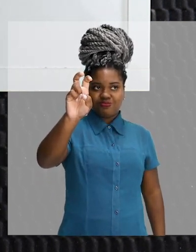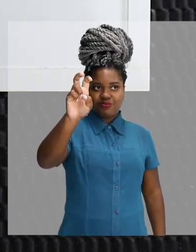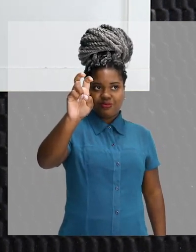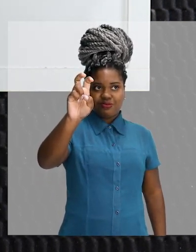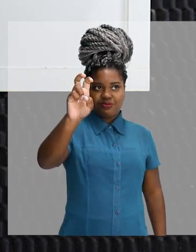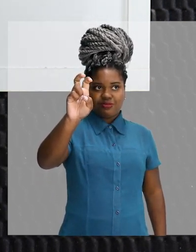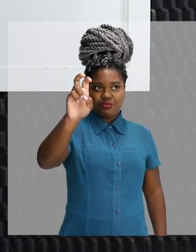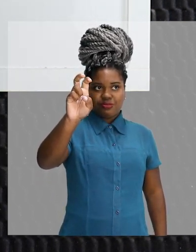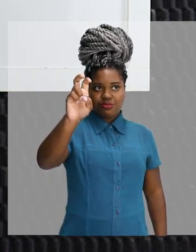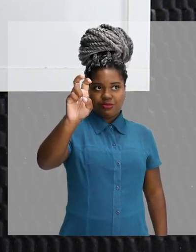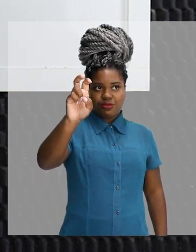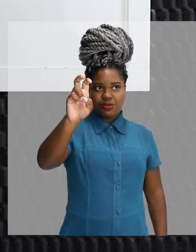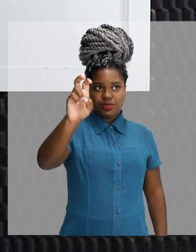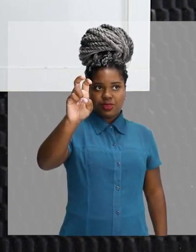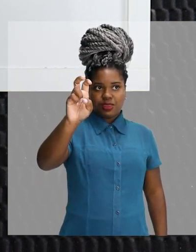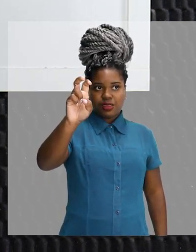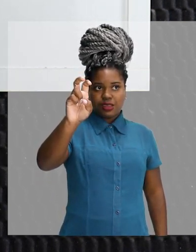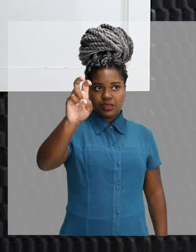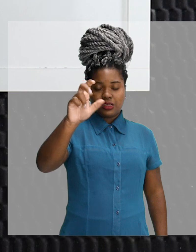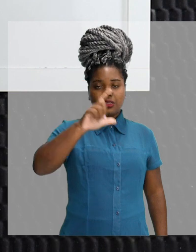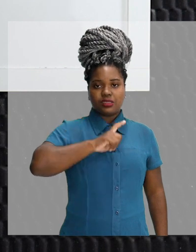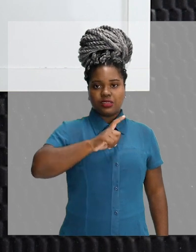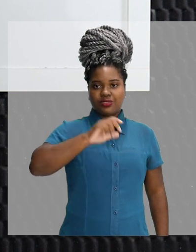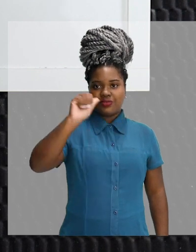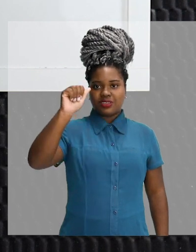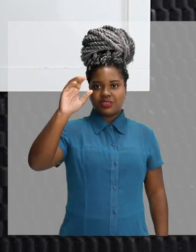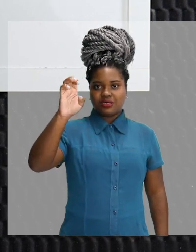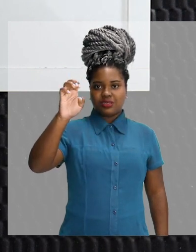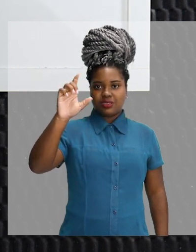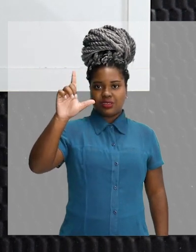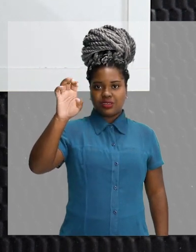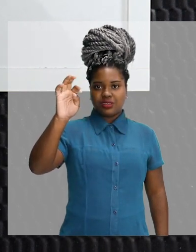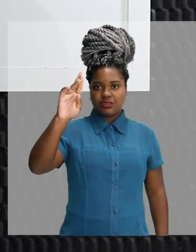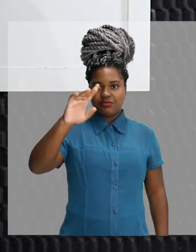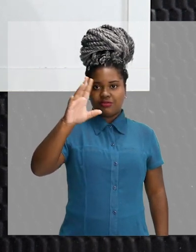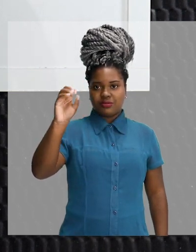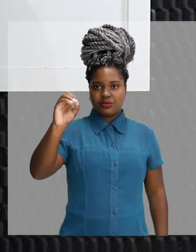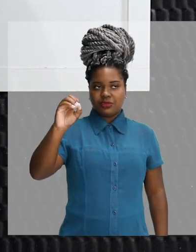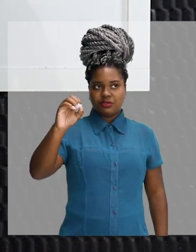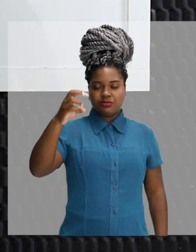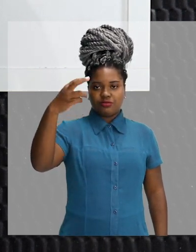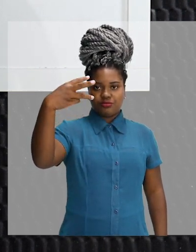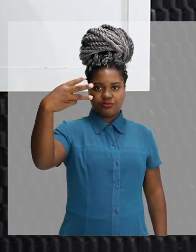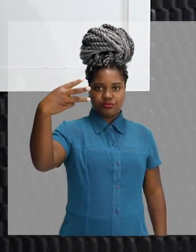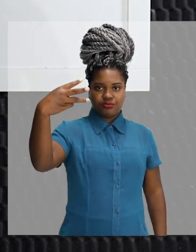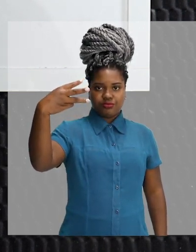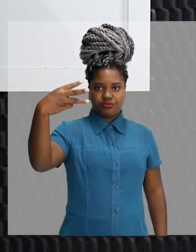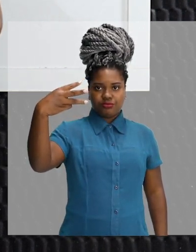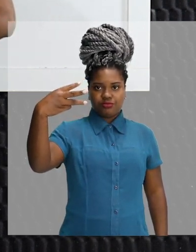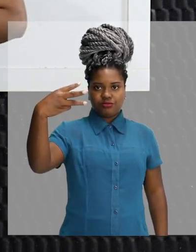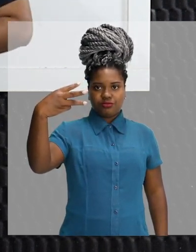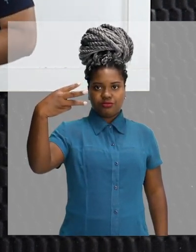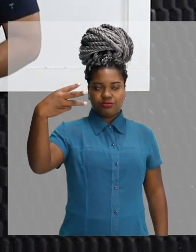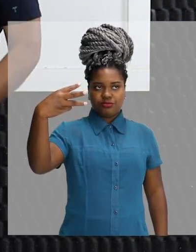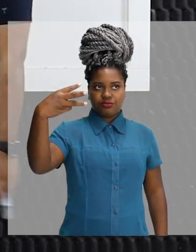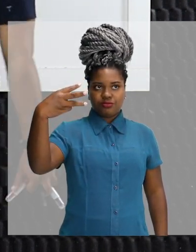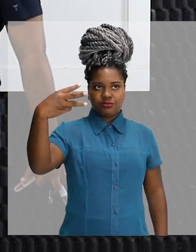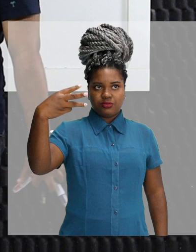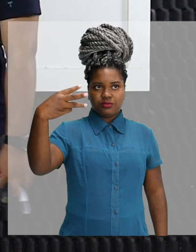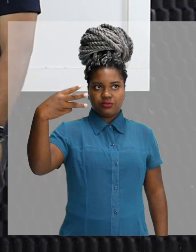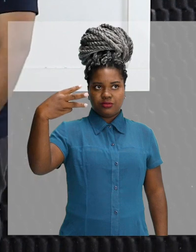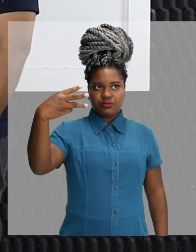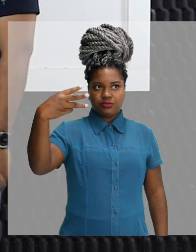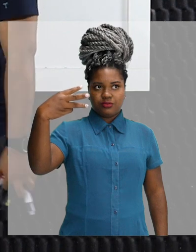importar. E a metade da aceleração é igual a 3. Ok? Metade